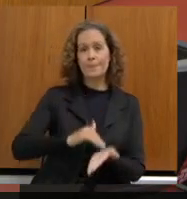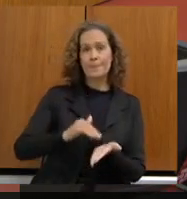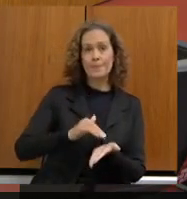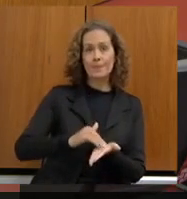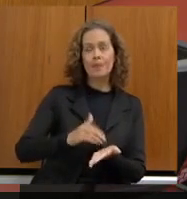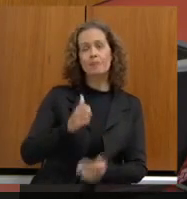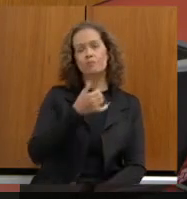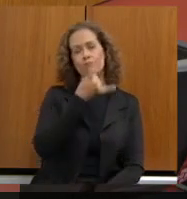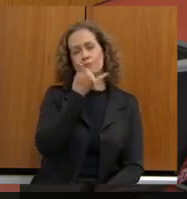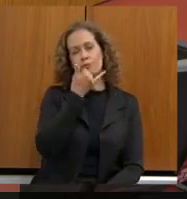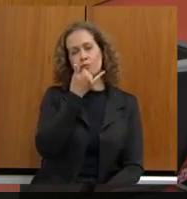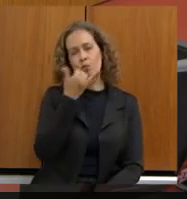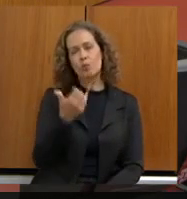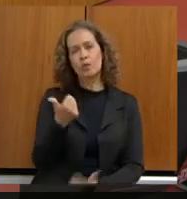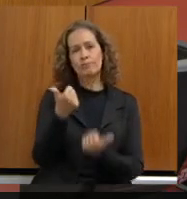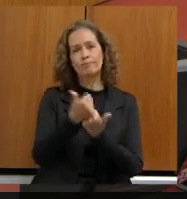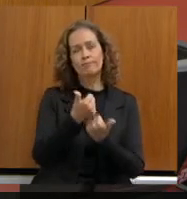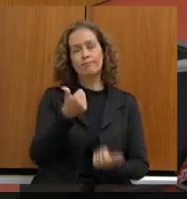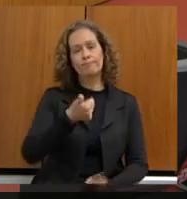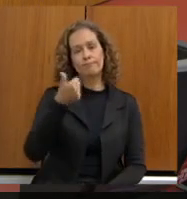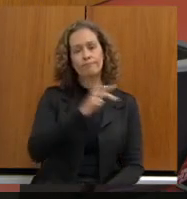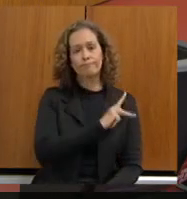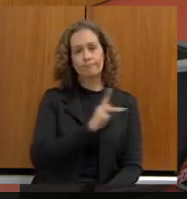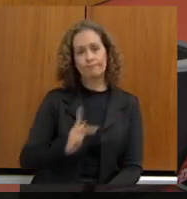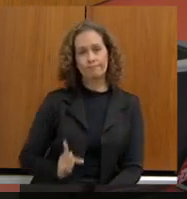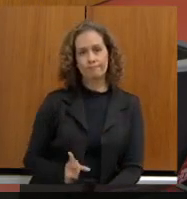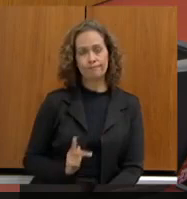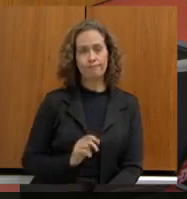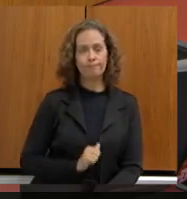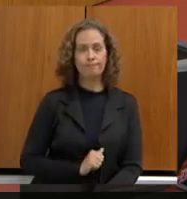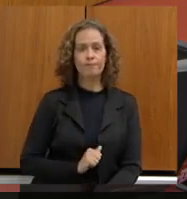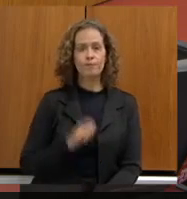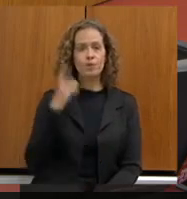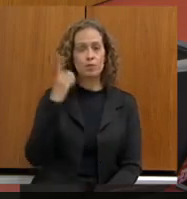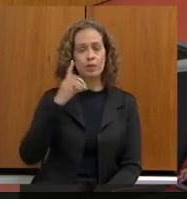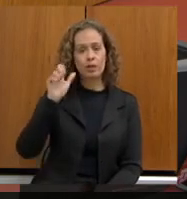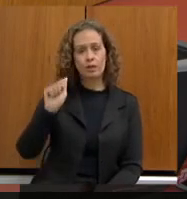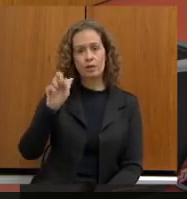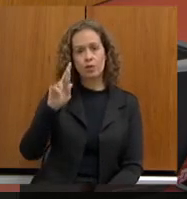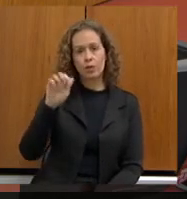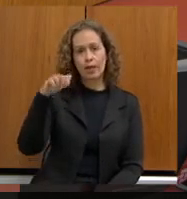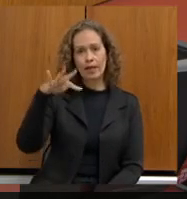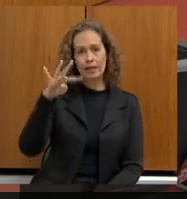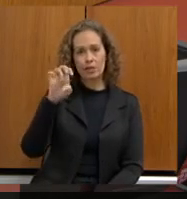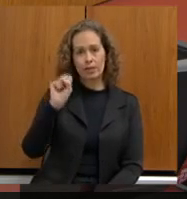Primeiro vice-presidente me perdoe eu tava antes barcelense